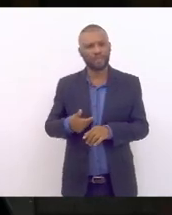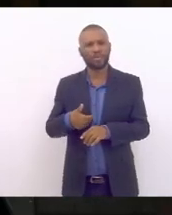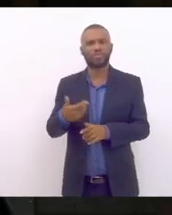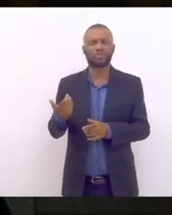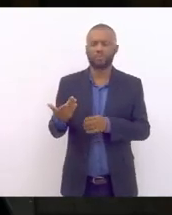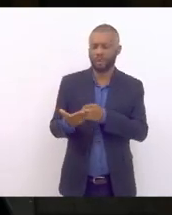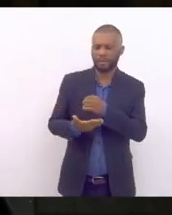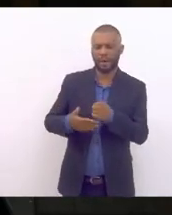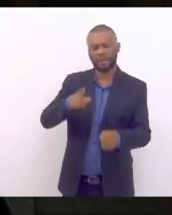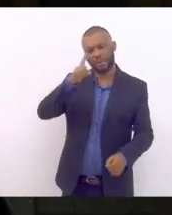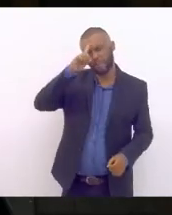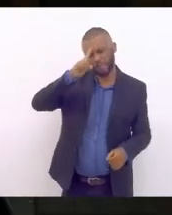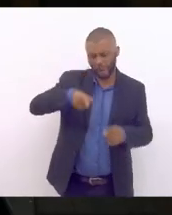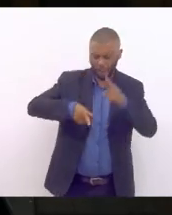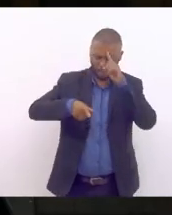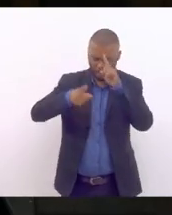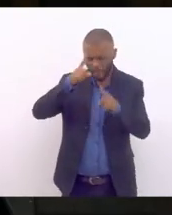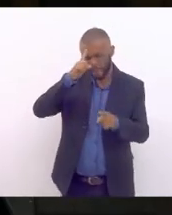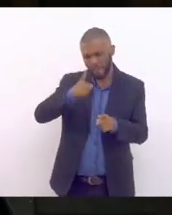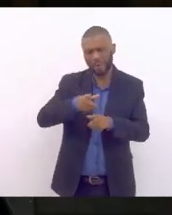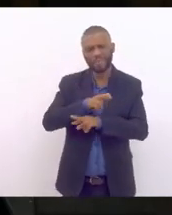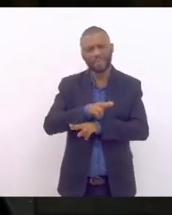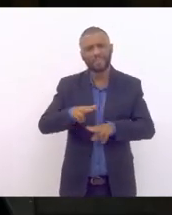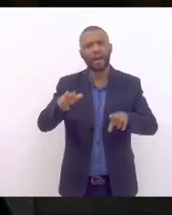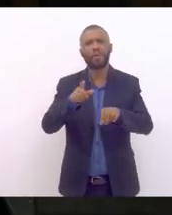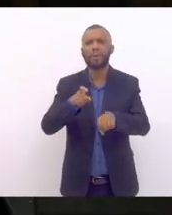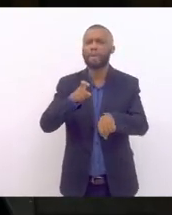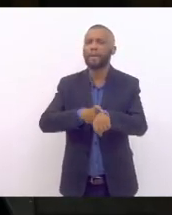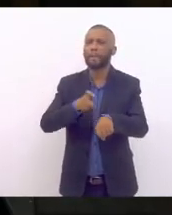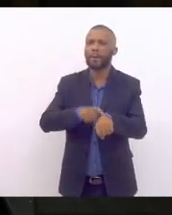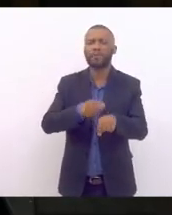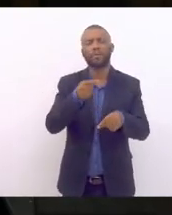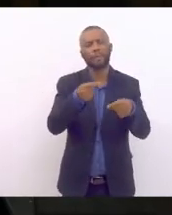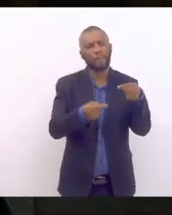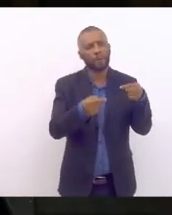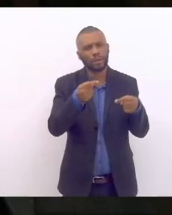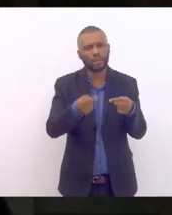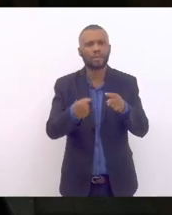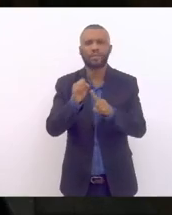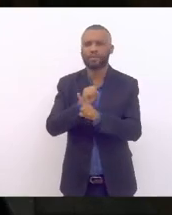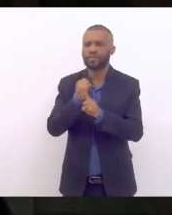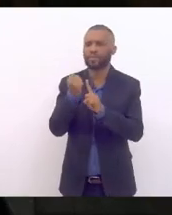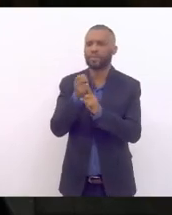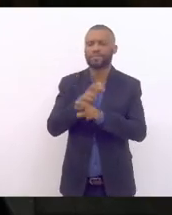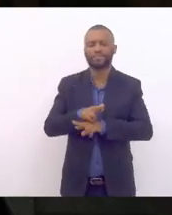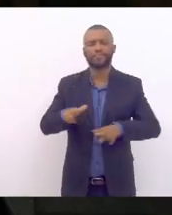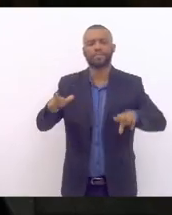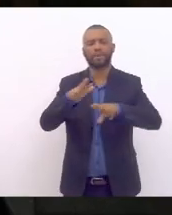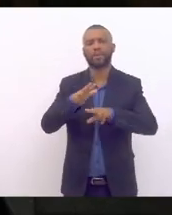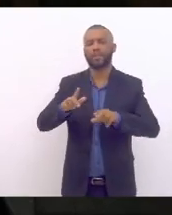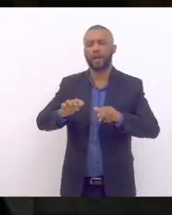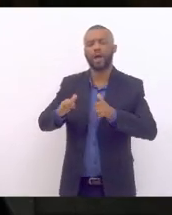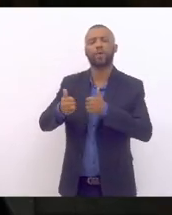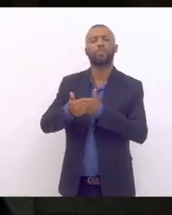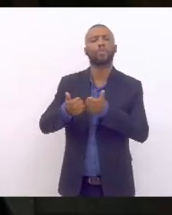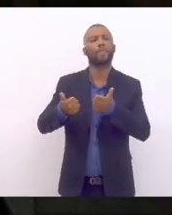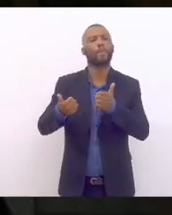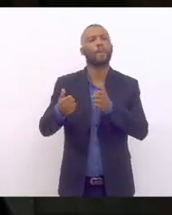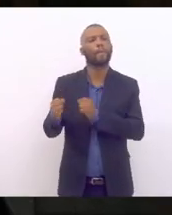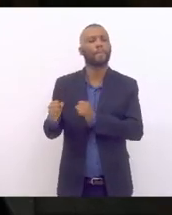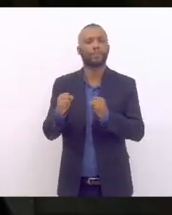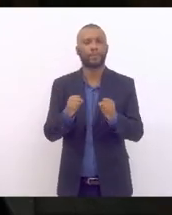autoritária e diferentes conjunturas políticas indiferente sociedade assume o poder